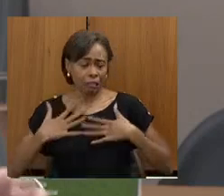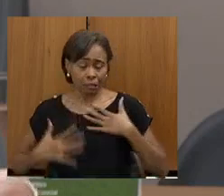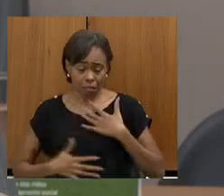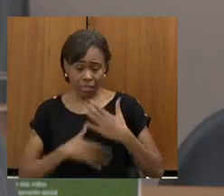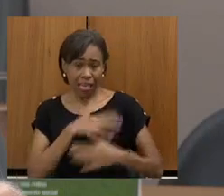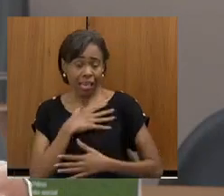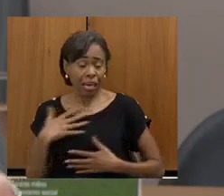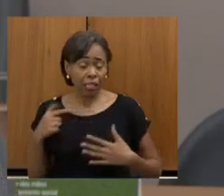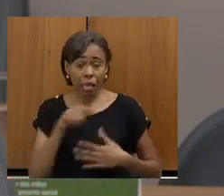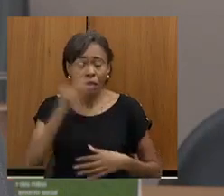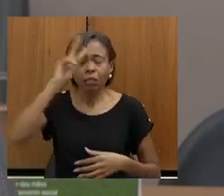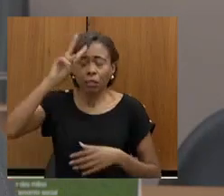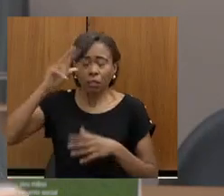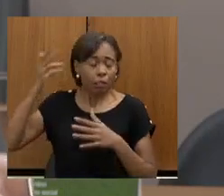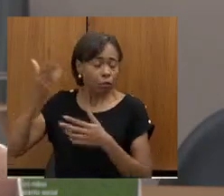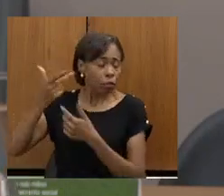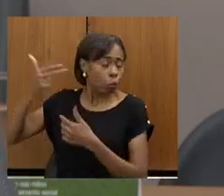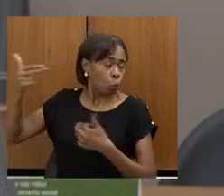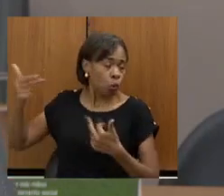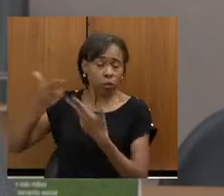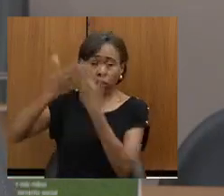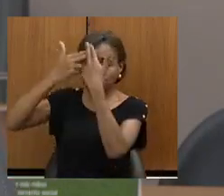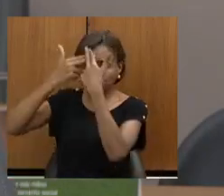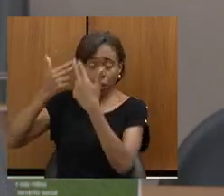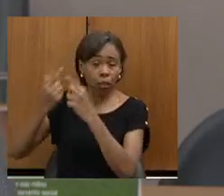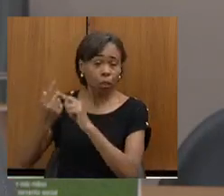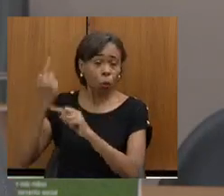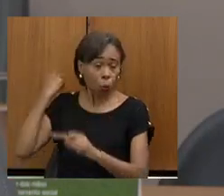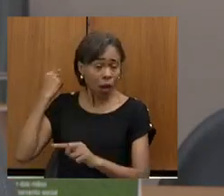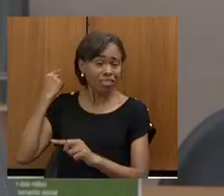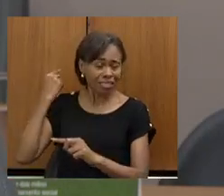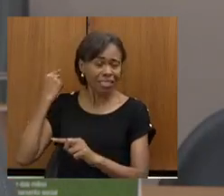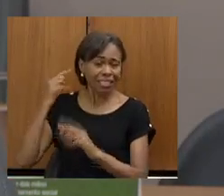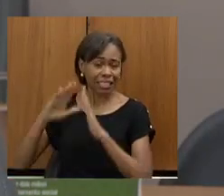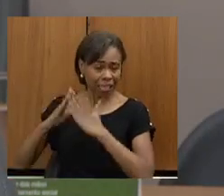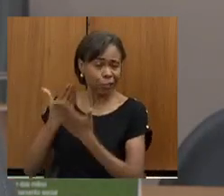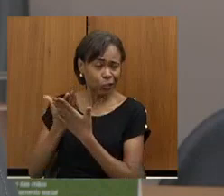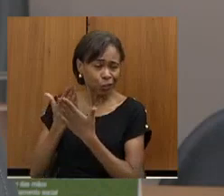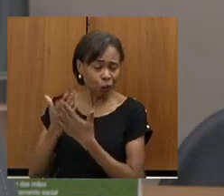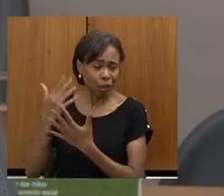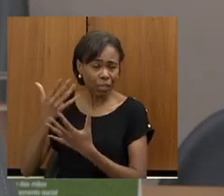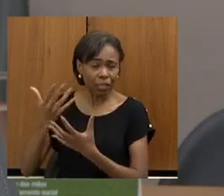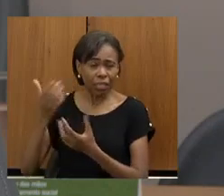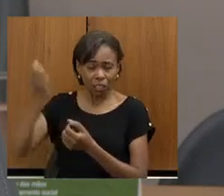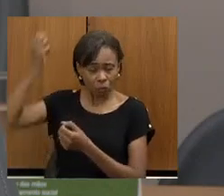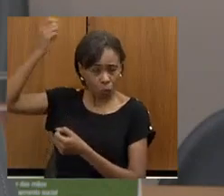lembrança, ele sente como se ele ainda estivesse lá preso no chão, imobilizado.